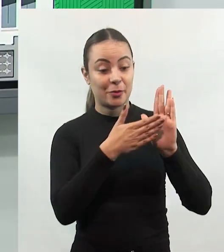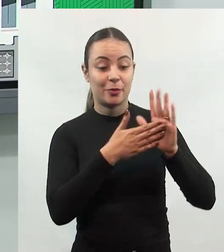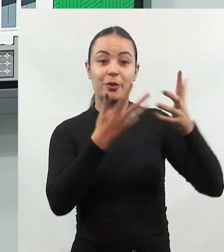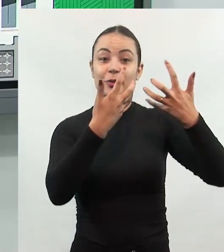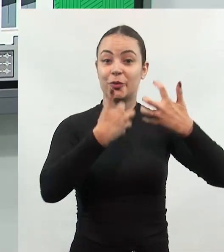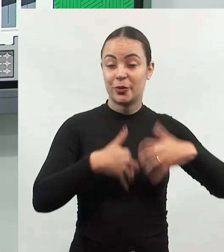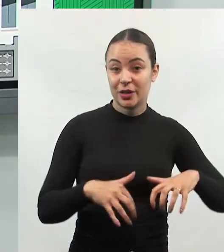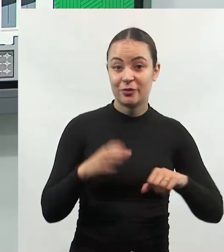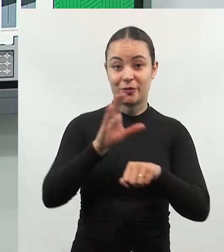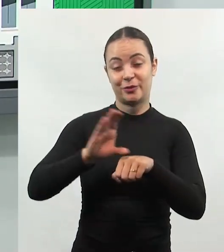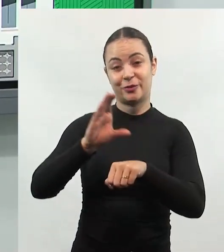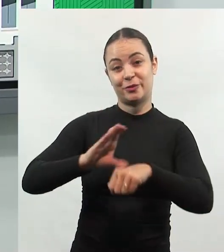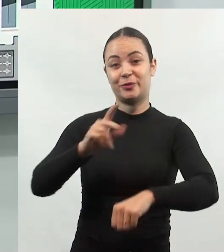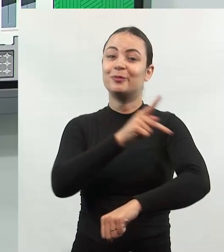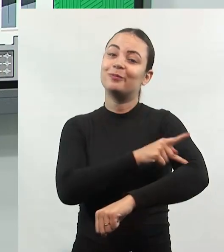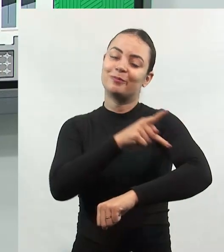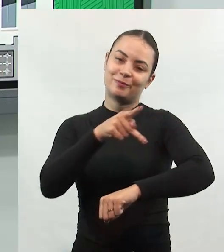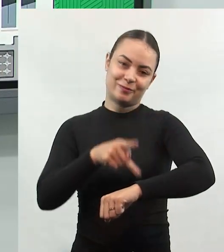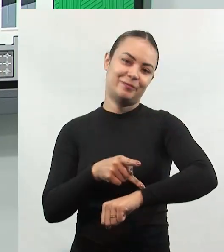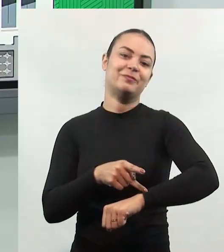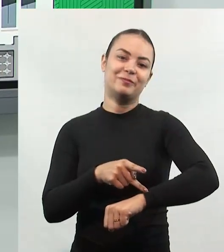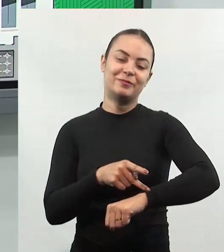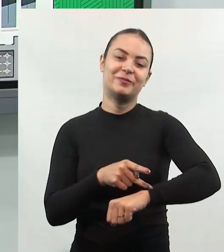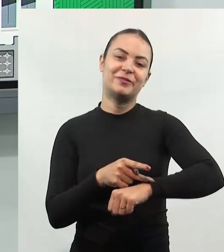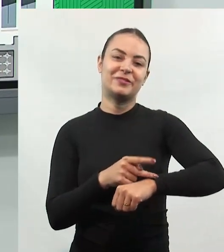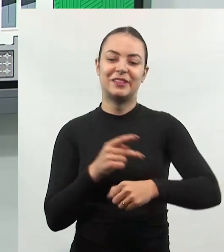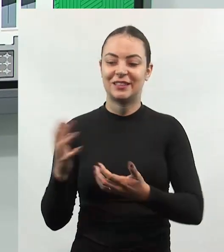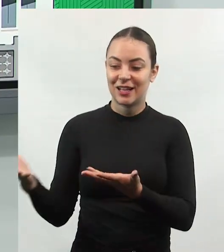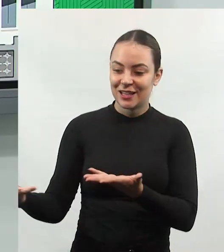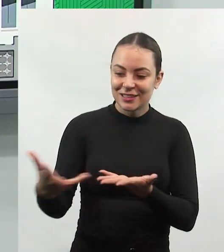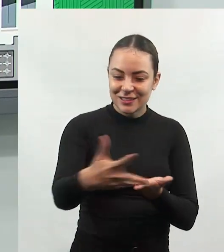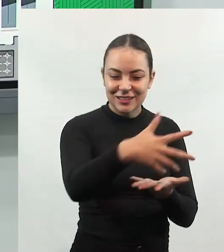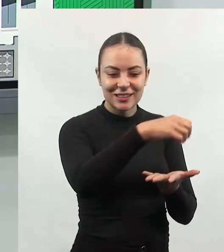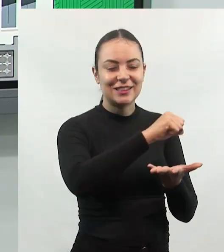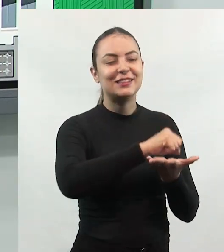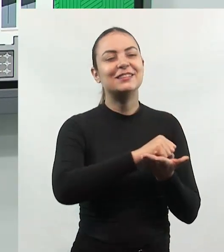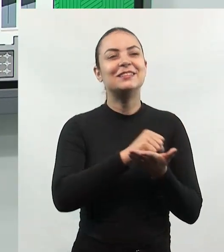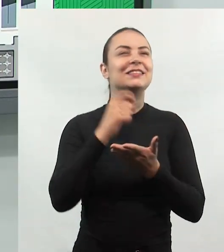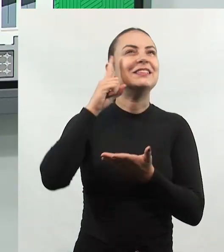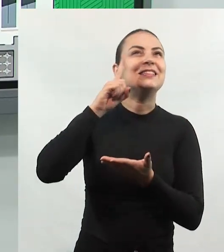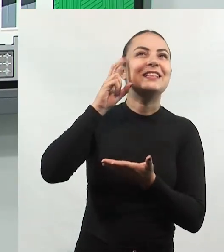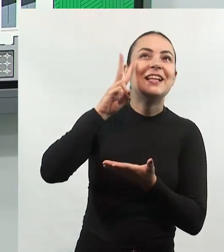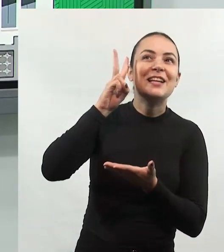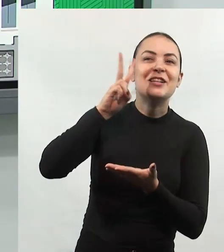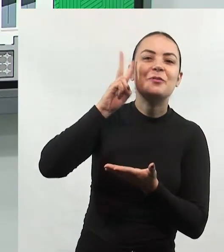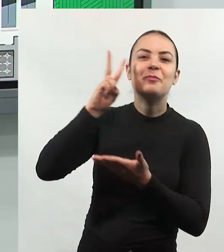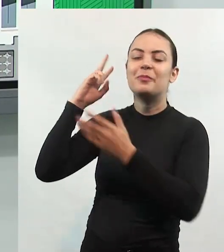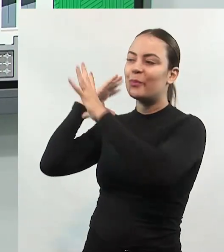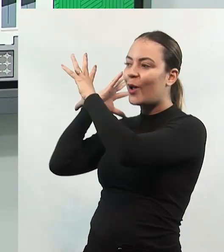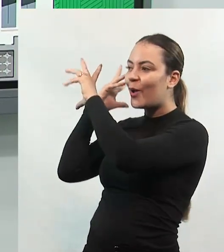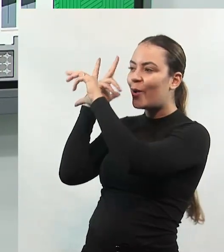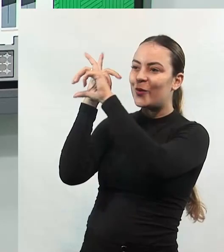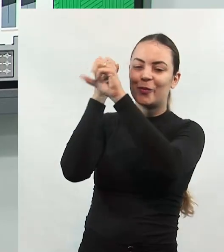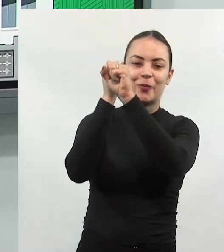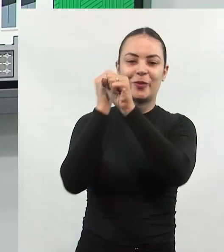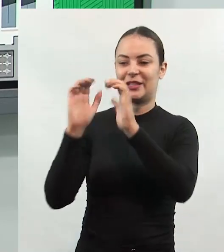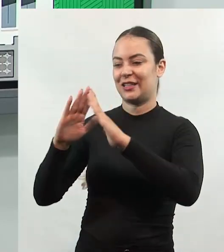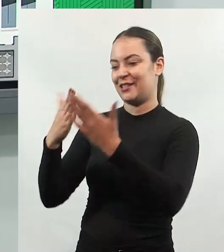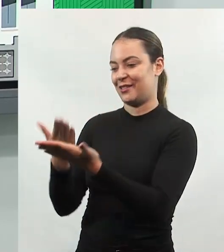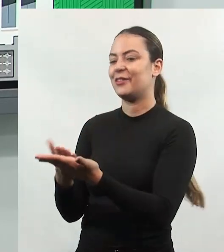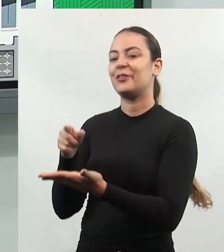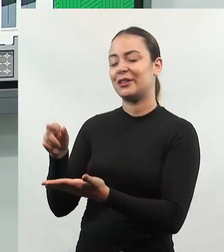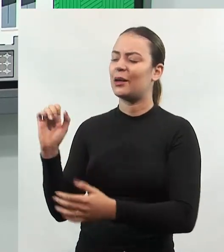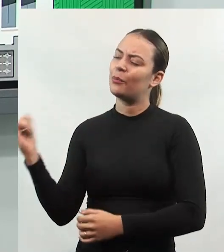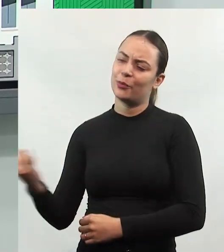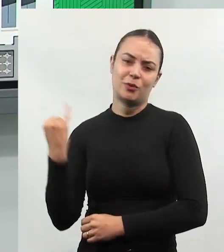emocionaram junto com a gente. Essa é a proposta do nosso trabalho, é a proposta do nosso IFRO, do nosso curso de pedagogia, trazer essas